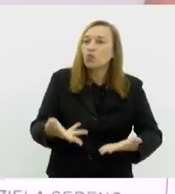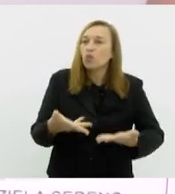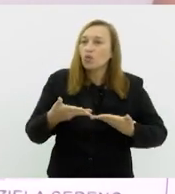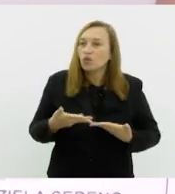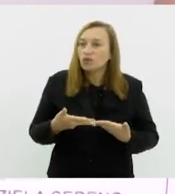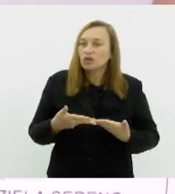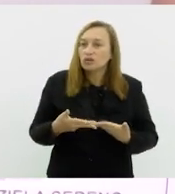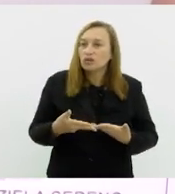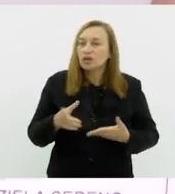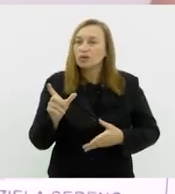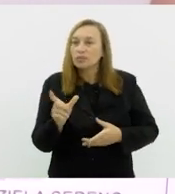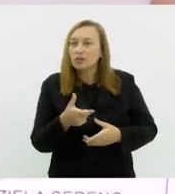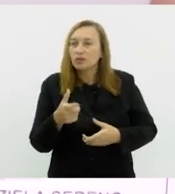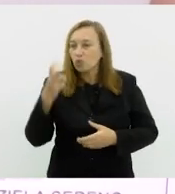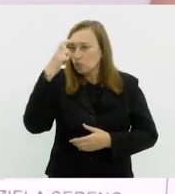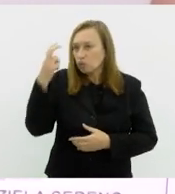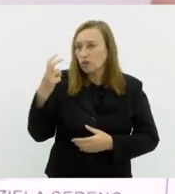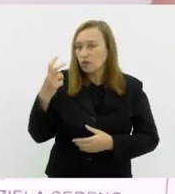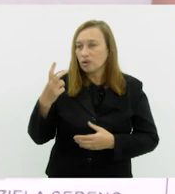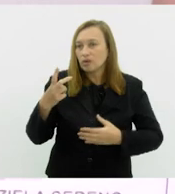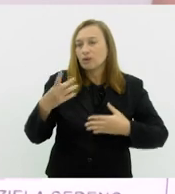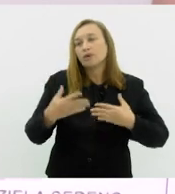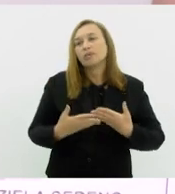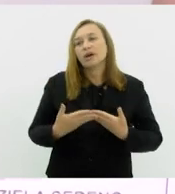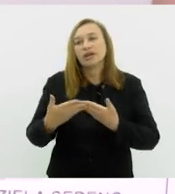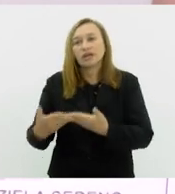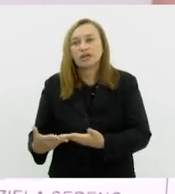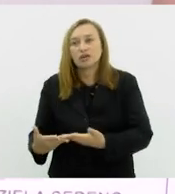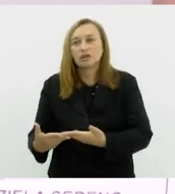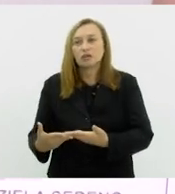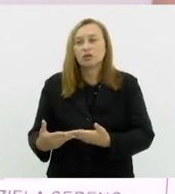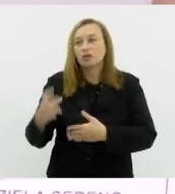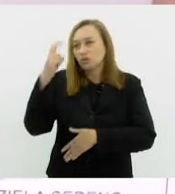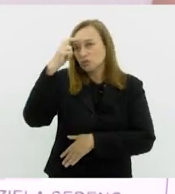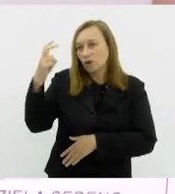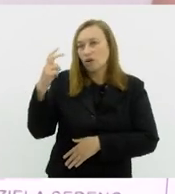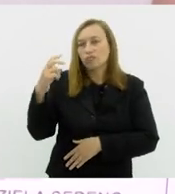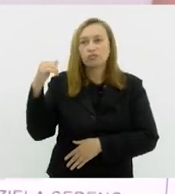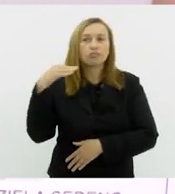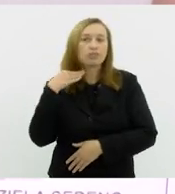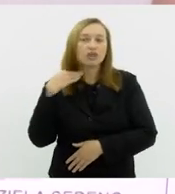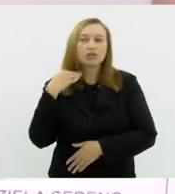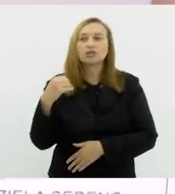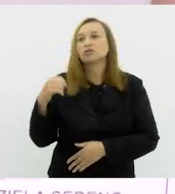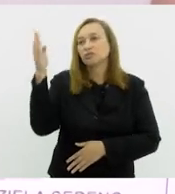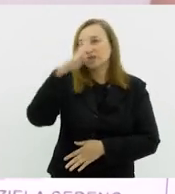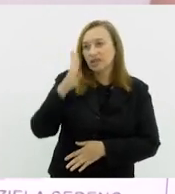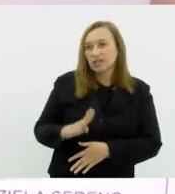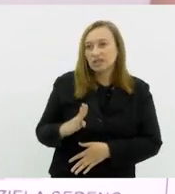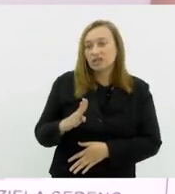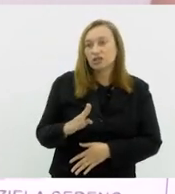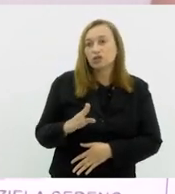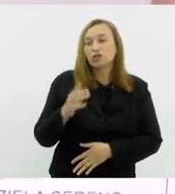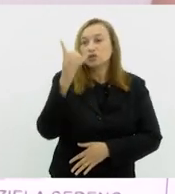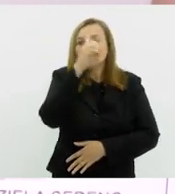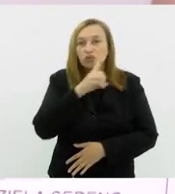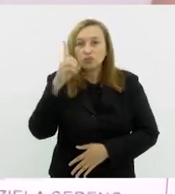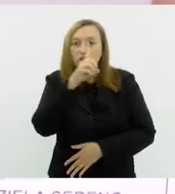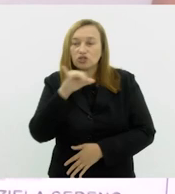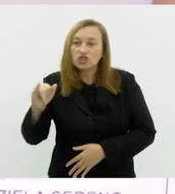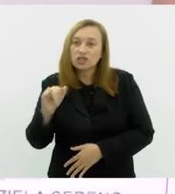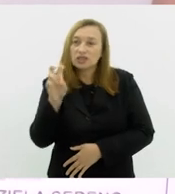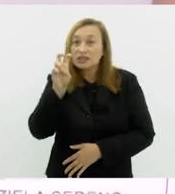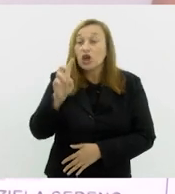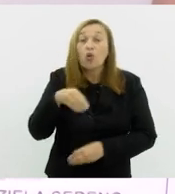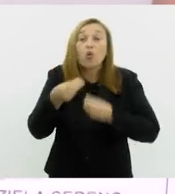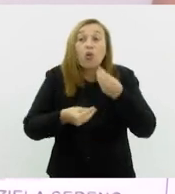do Passaporte Cultural para levar as nossas crianças para o Centro Cultural Banco do Brasil, né? Agora, no domingo, no dia 5. E aí, como é que a gente leva no